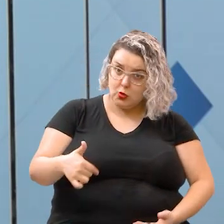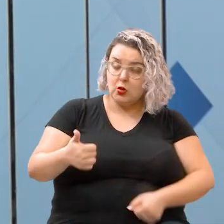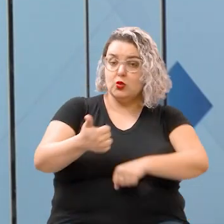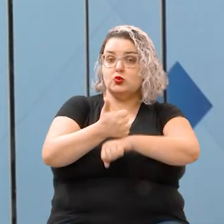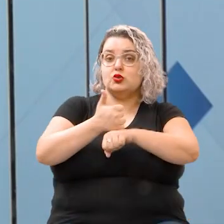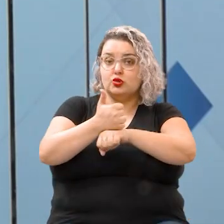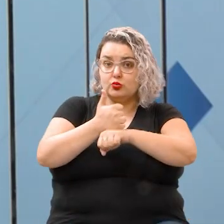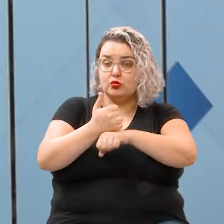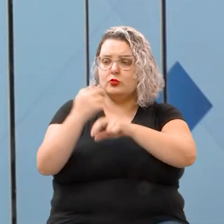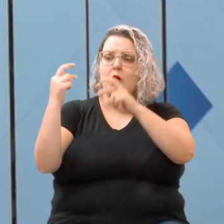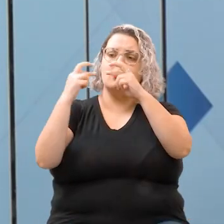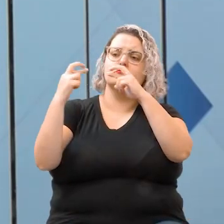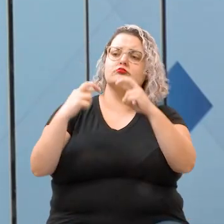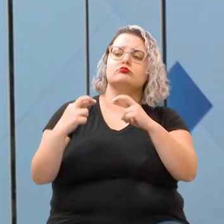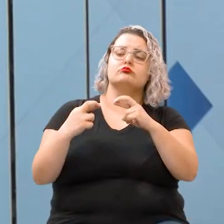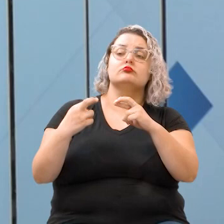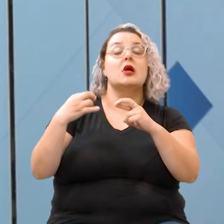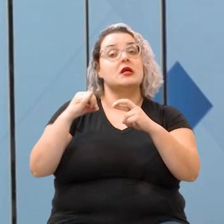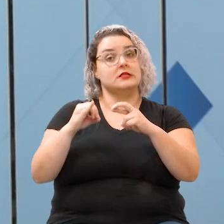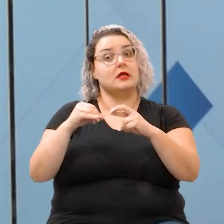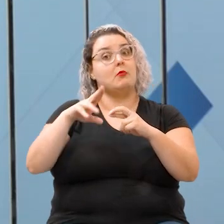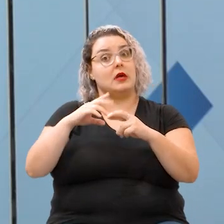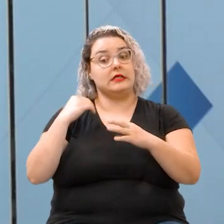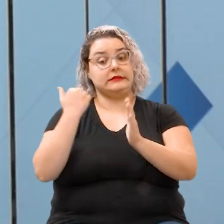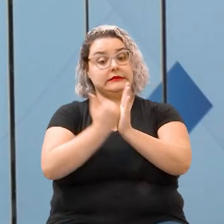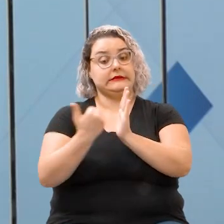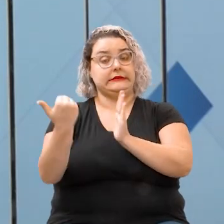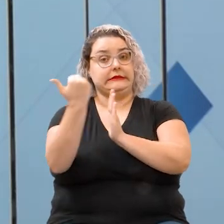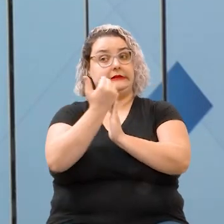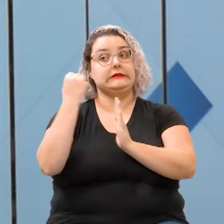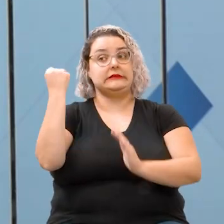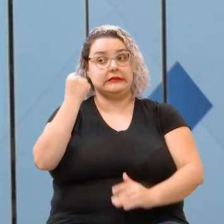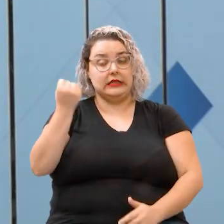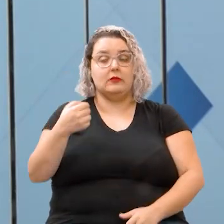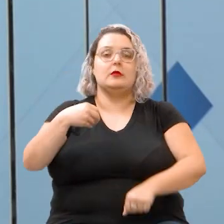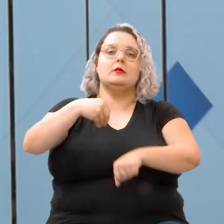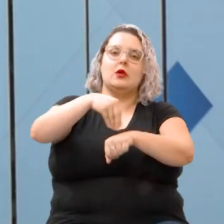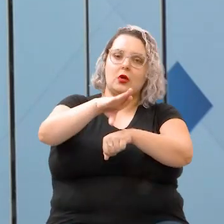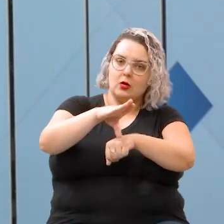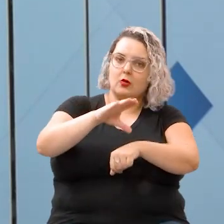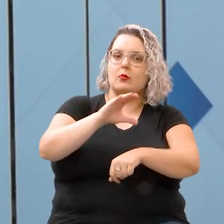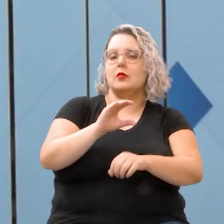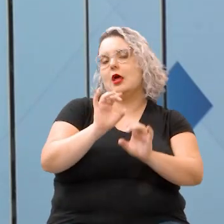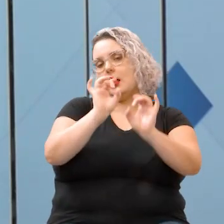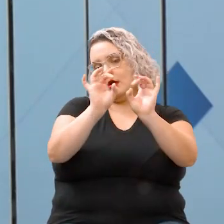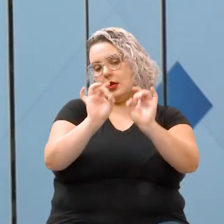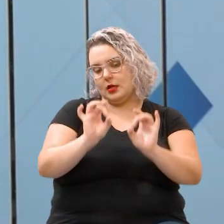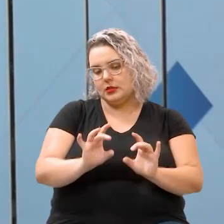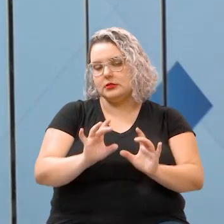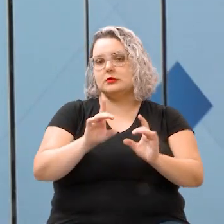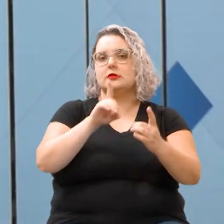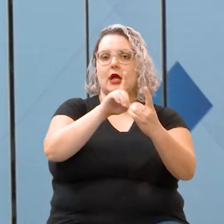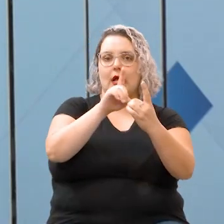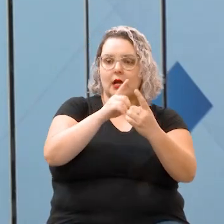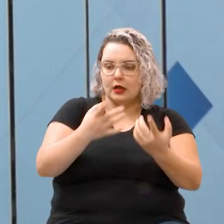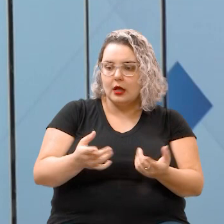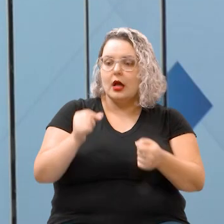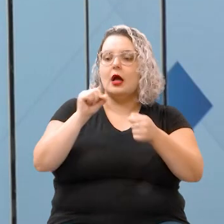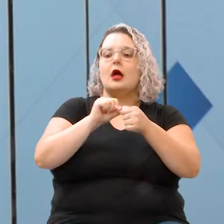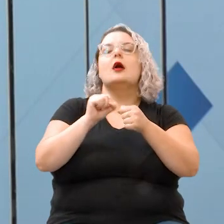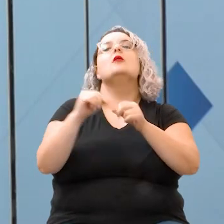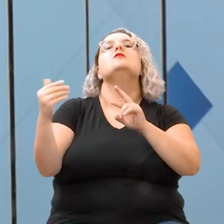tratamento, ele vai verificar se é um caso mais complexo que precisa ser encaminhado para atenção especializada, aí ele